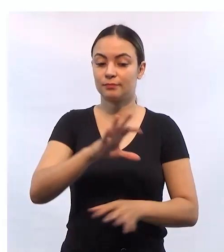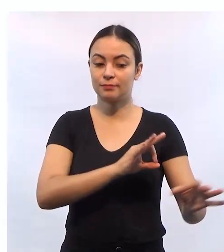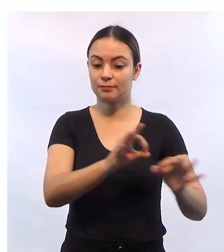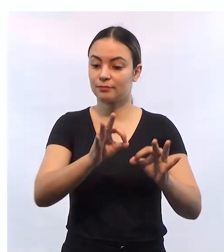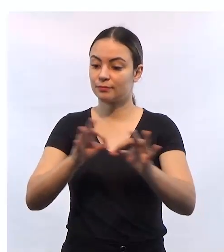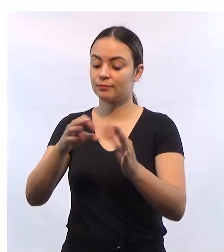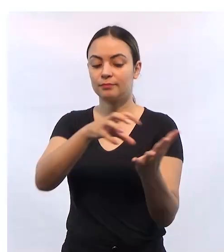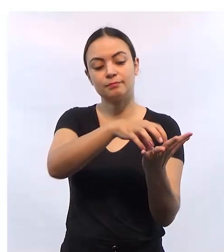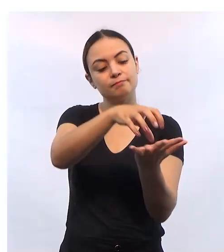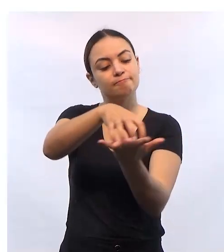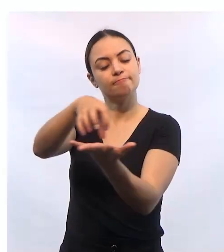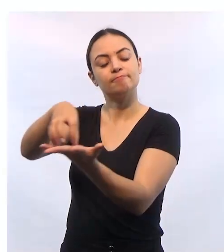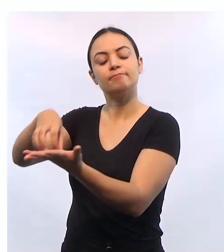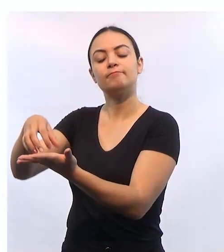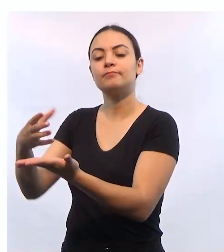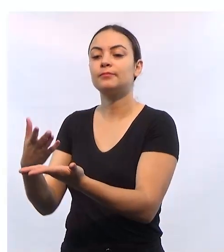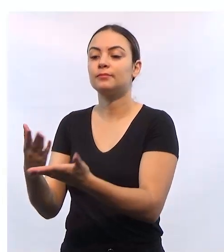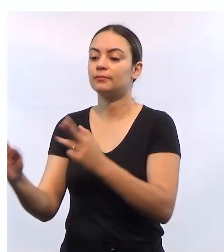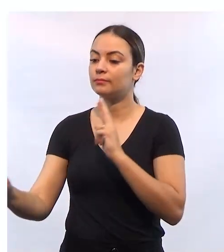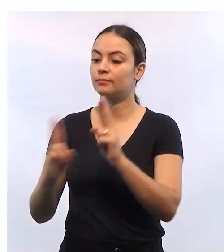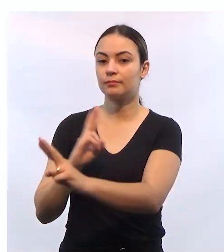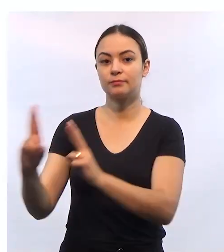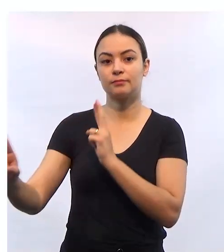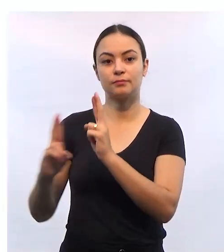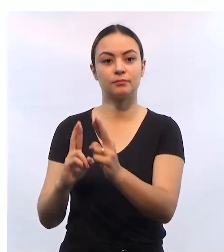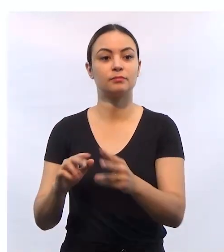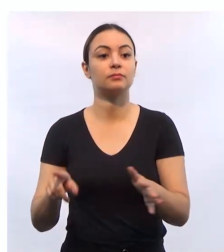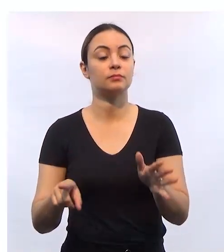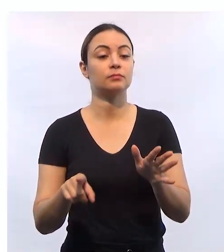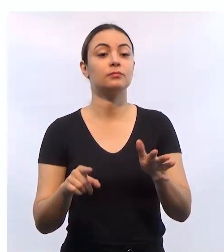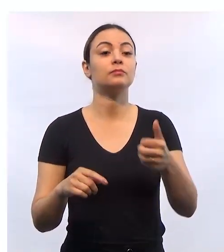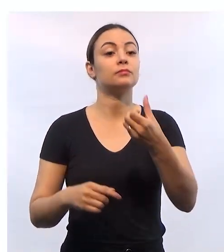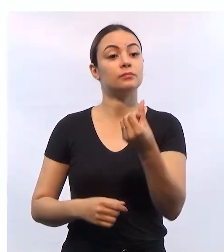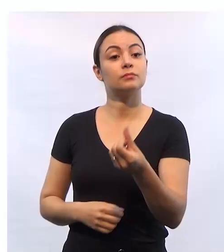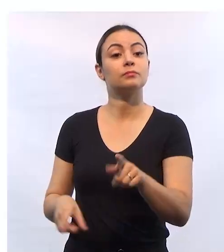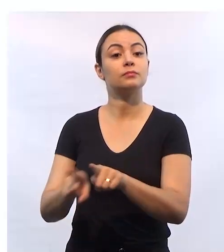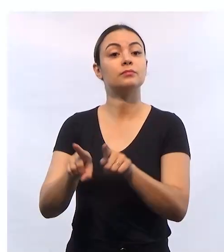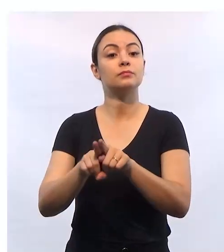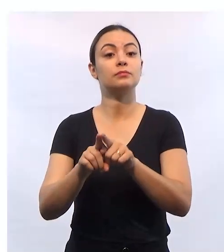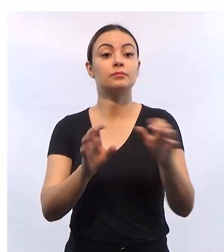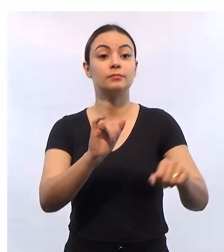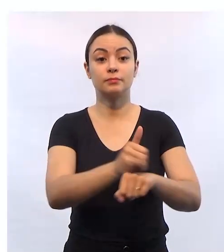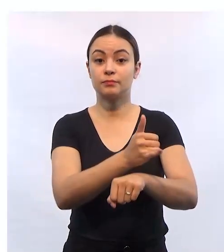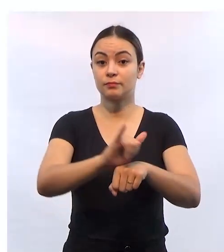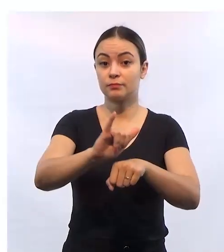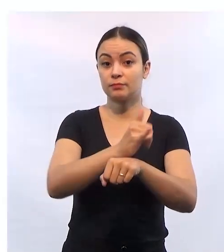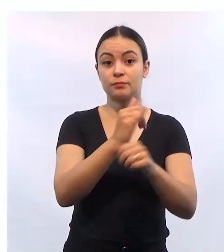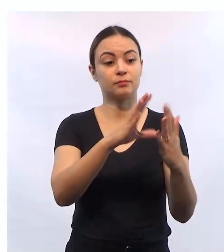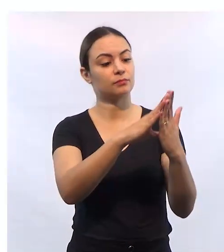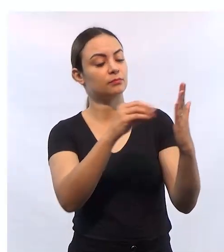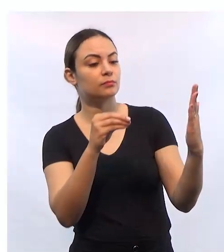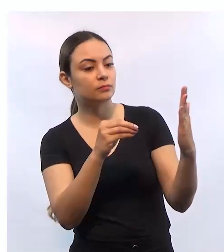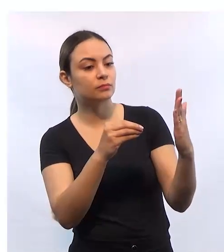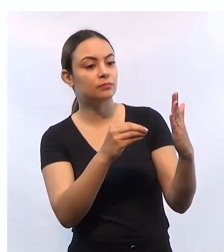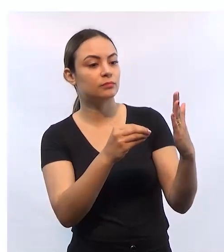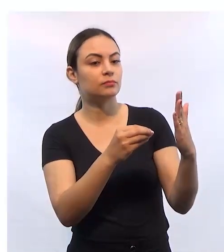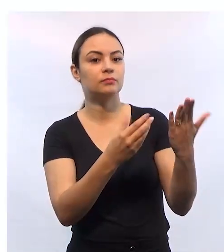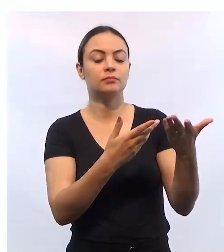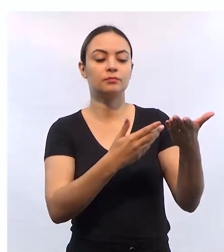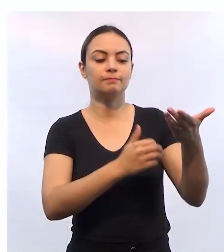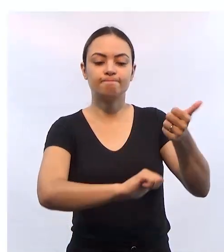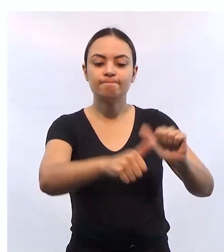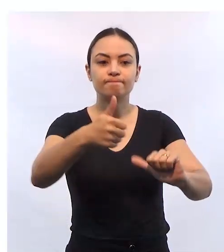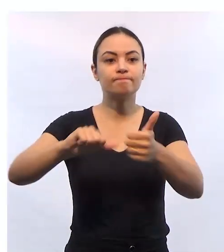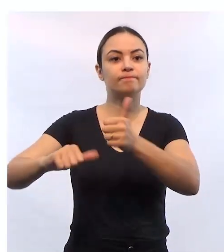tá? E a variedade de modelos e estratégias de desenvolvimento organizacional, e ele é uma resposta às